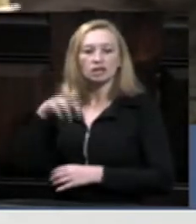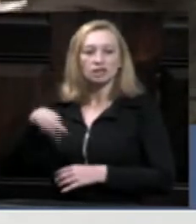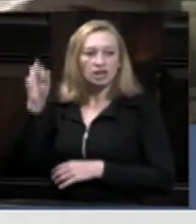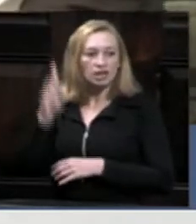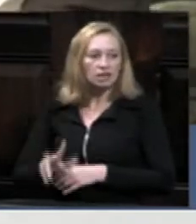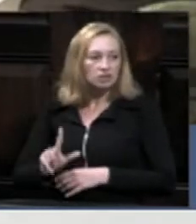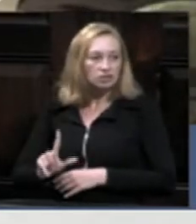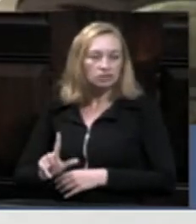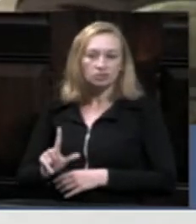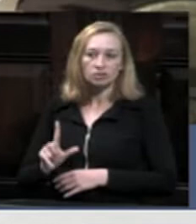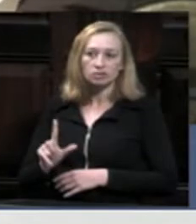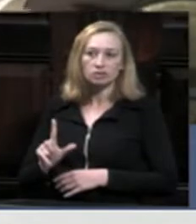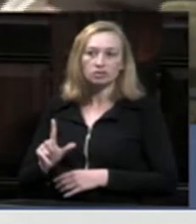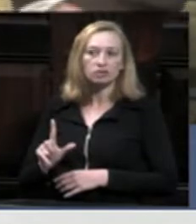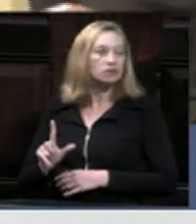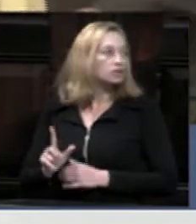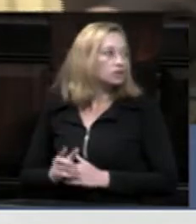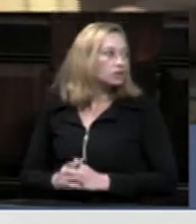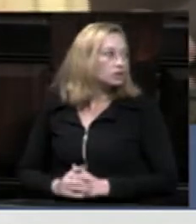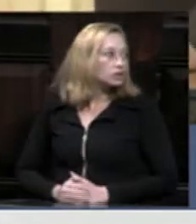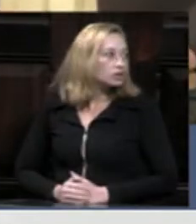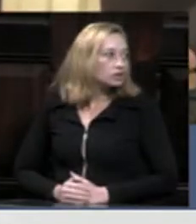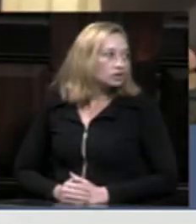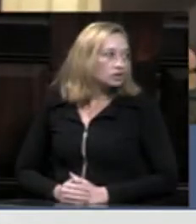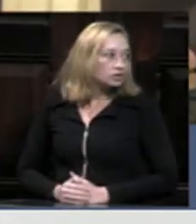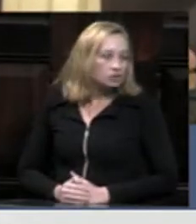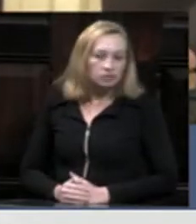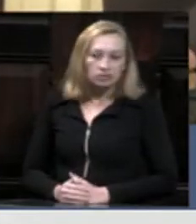Lazzaroni. Peraí, peraí.